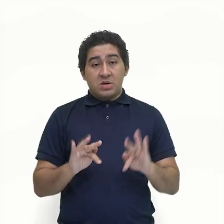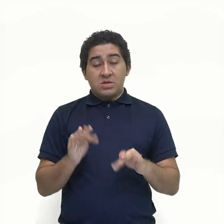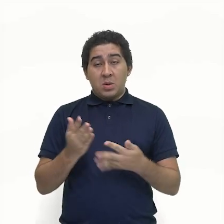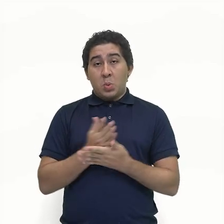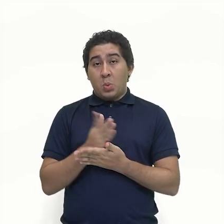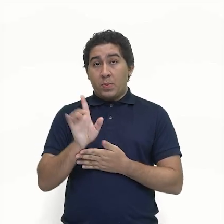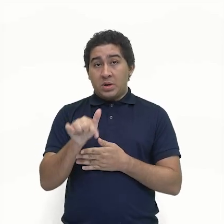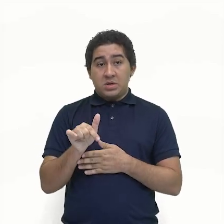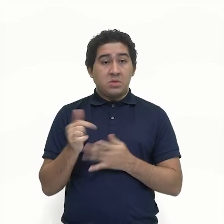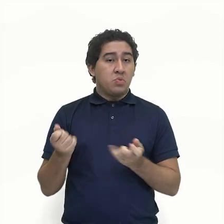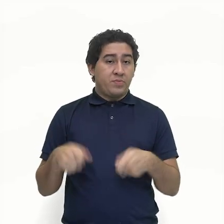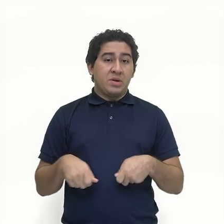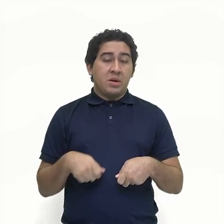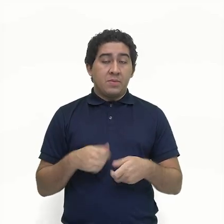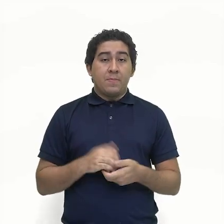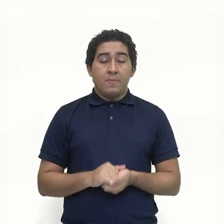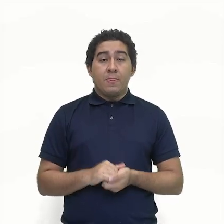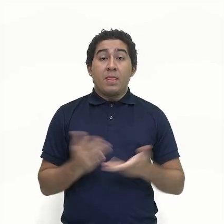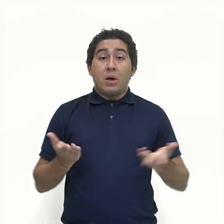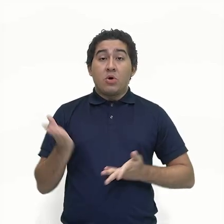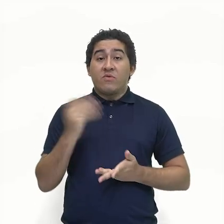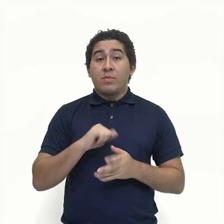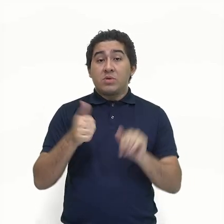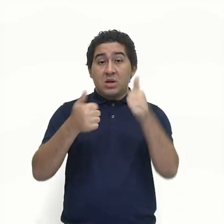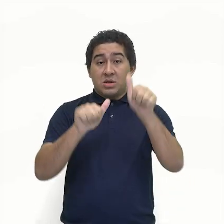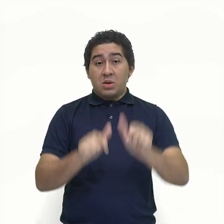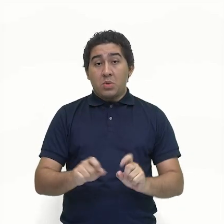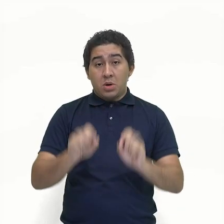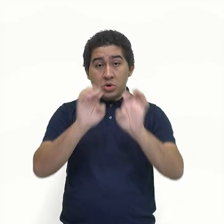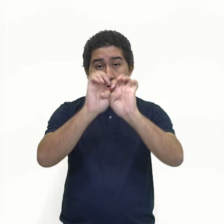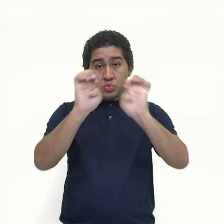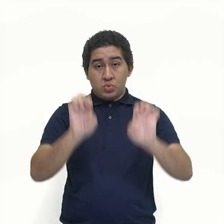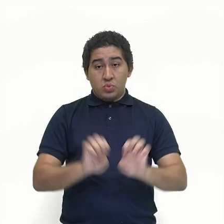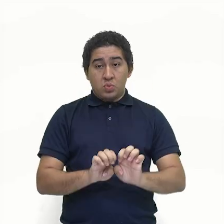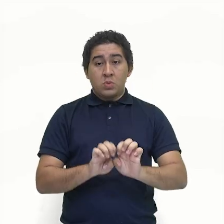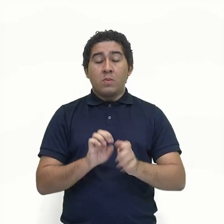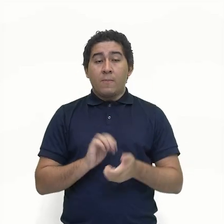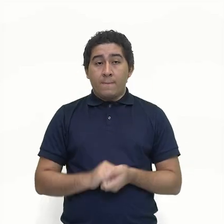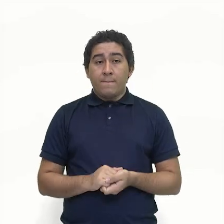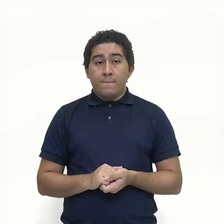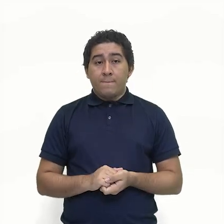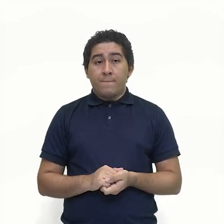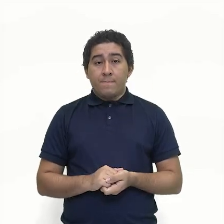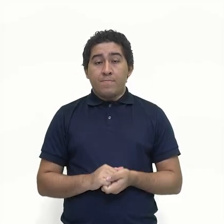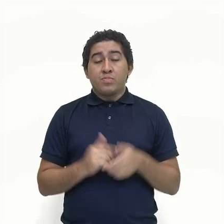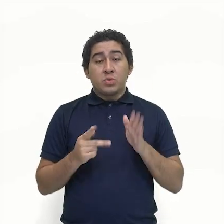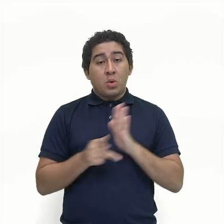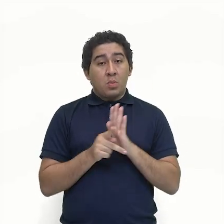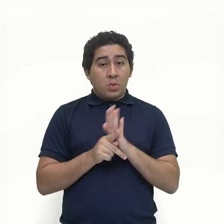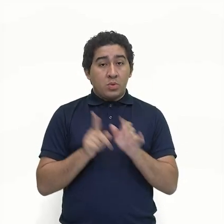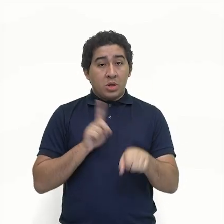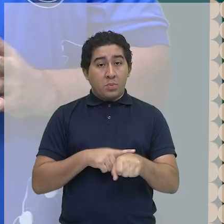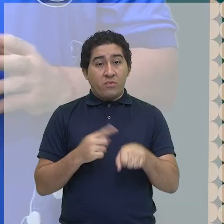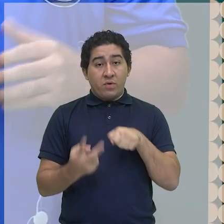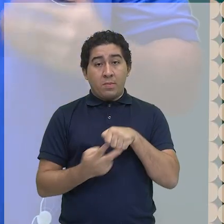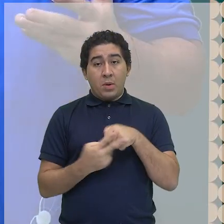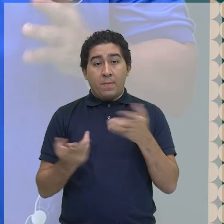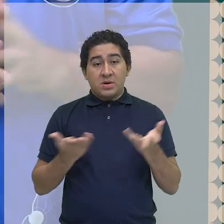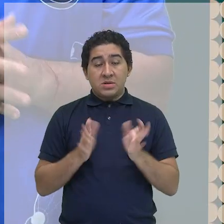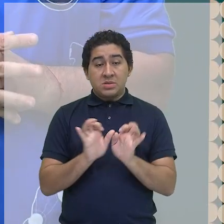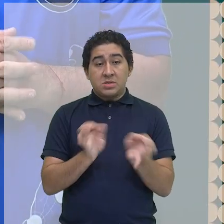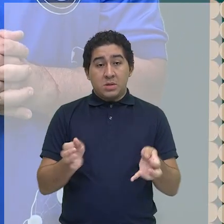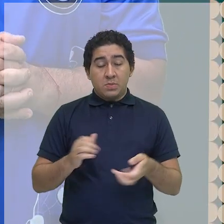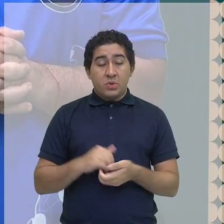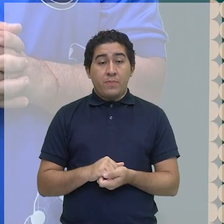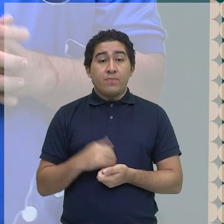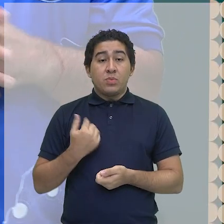dessas situações. Vamos analisar agora a estrutura do Simple Present. Nós vamos iniciar